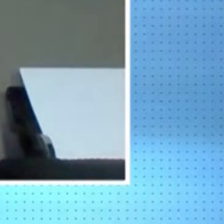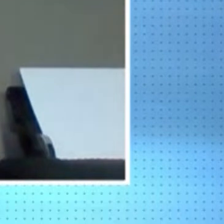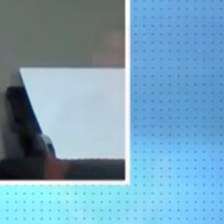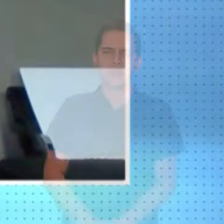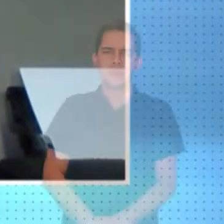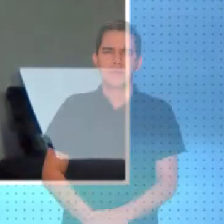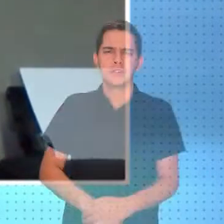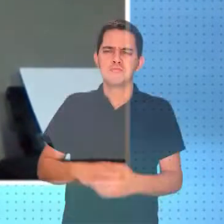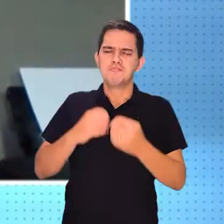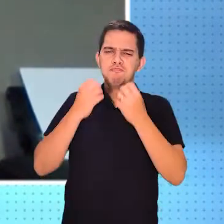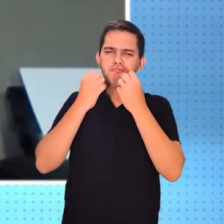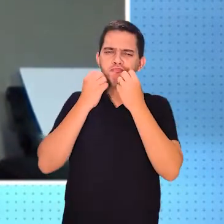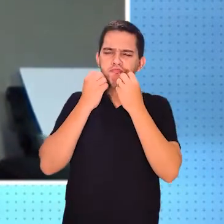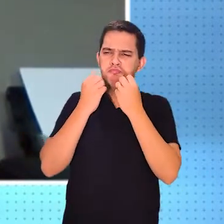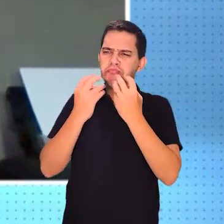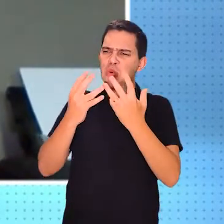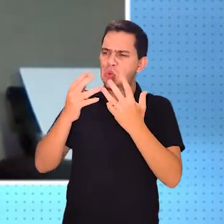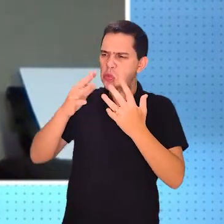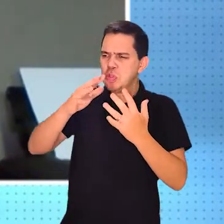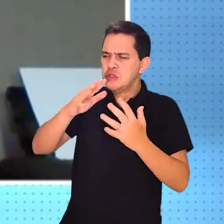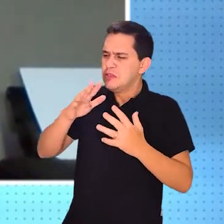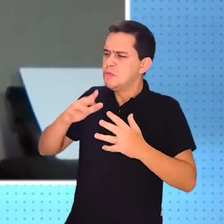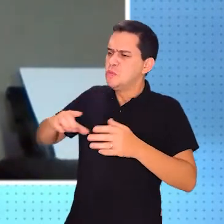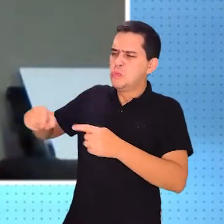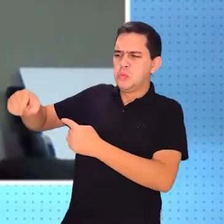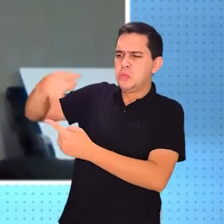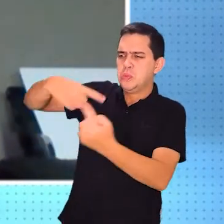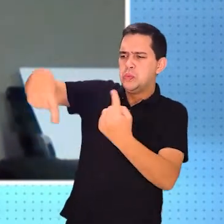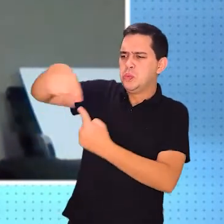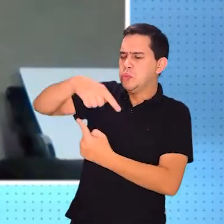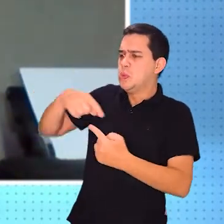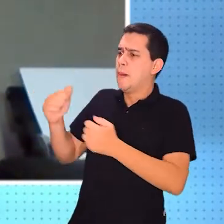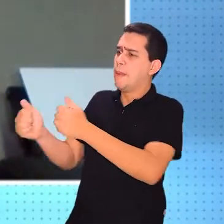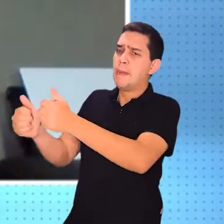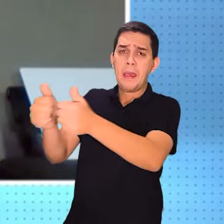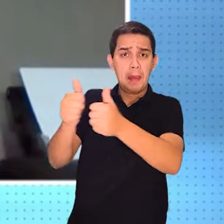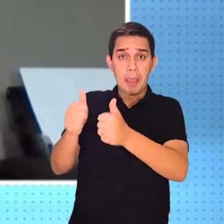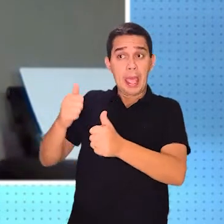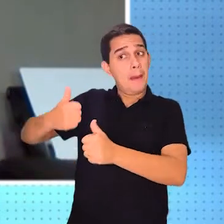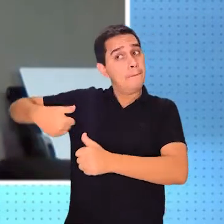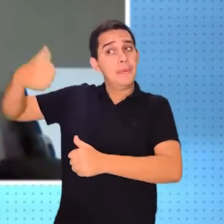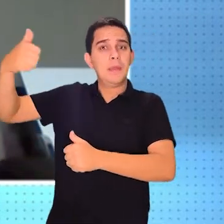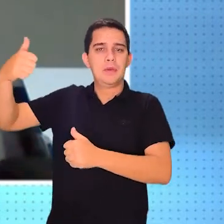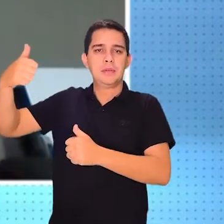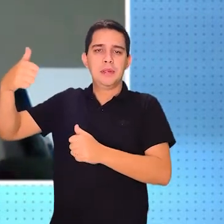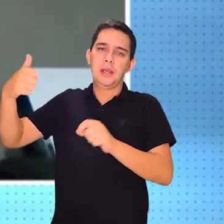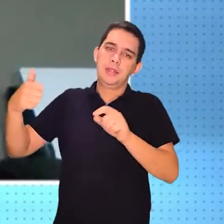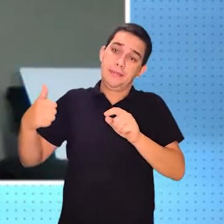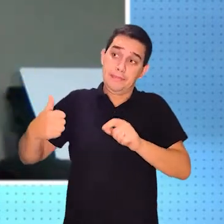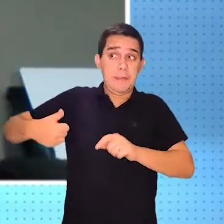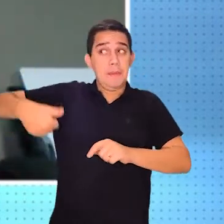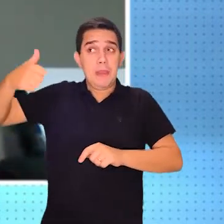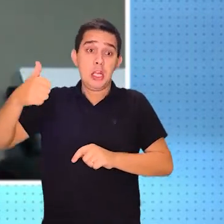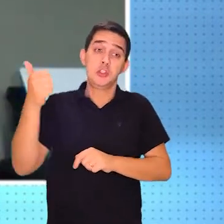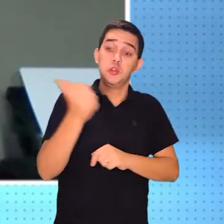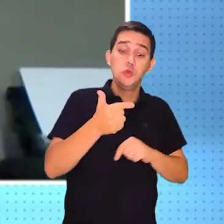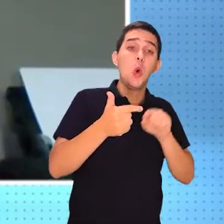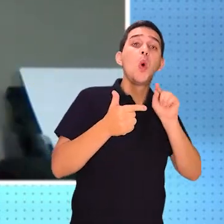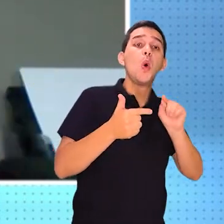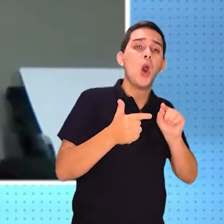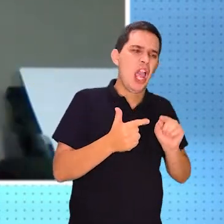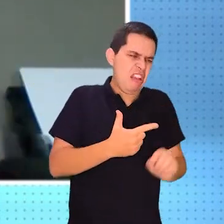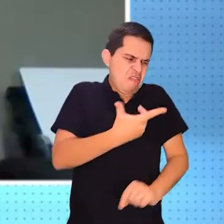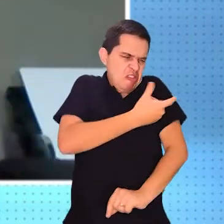O bem-estar coletivo é mais importante que o direito individual de escolher tomar ou não a vacina.